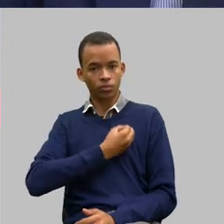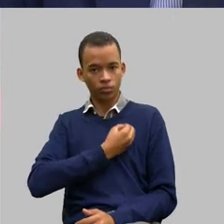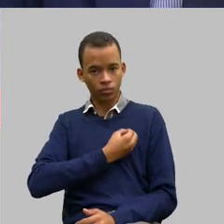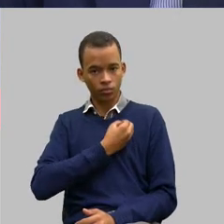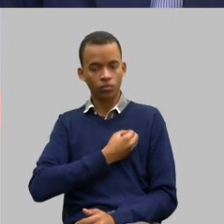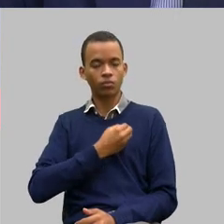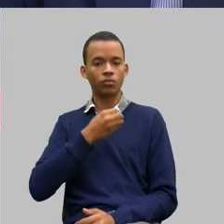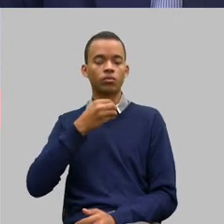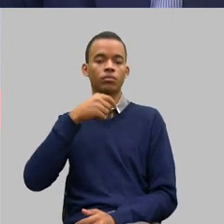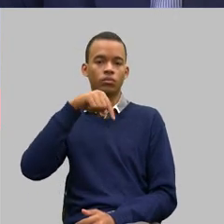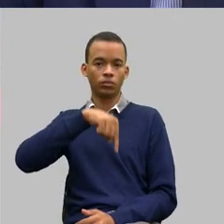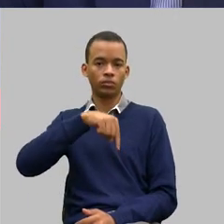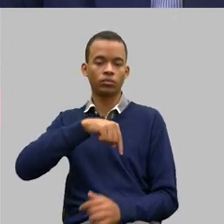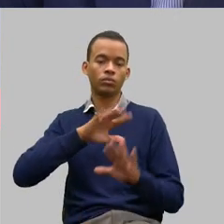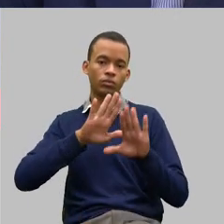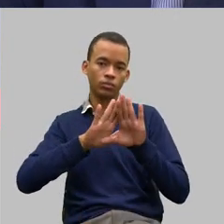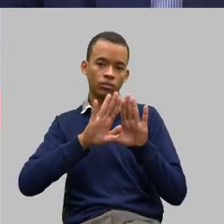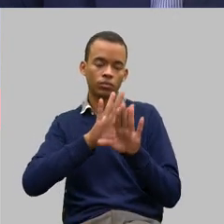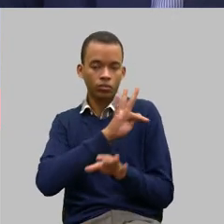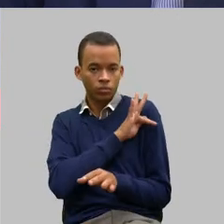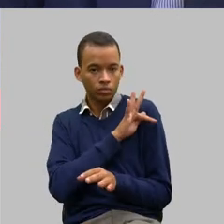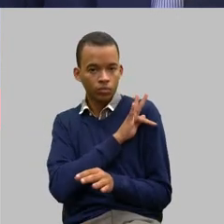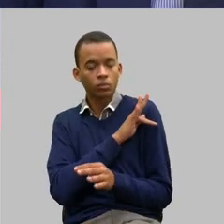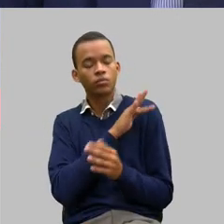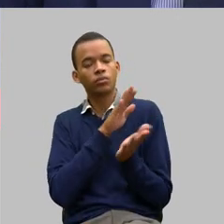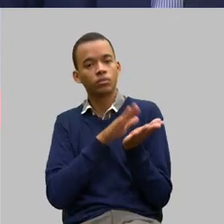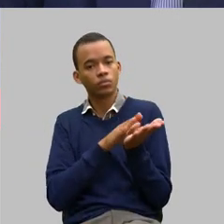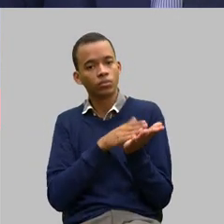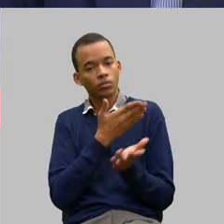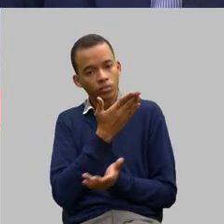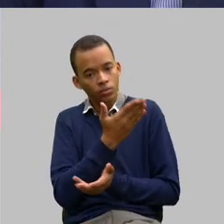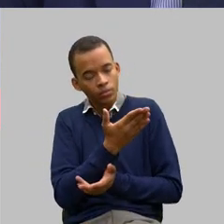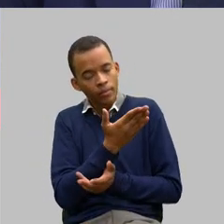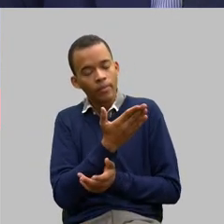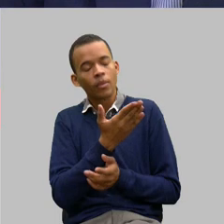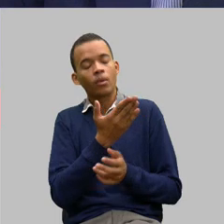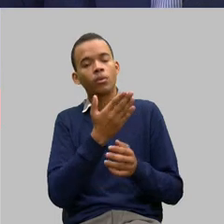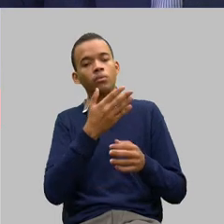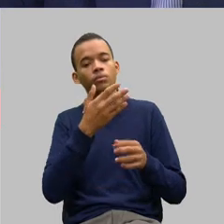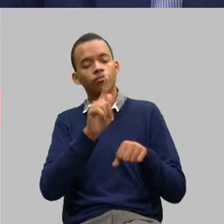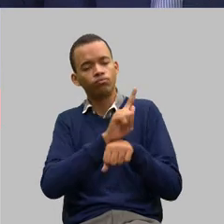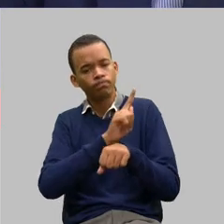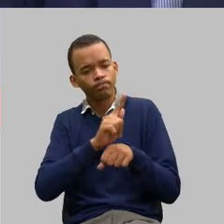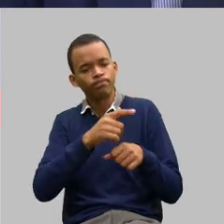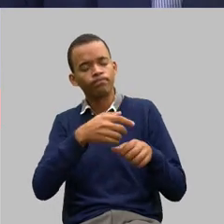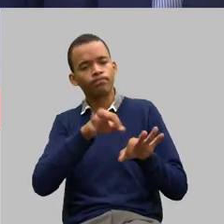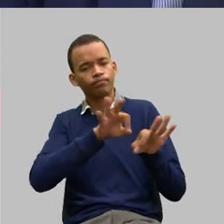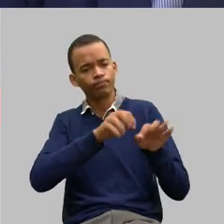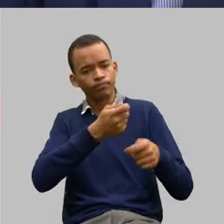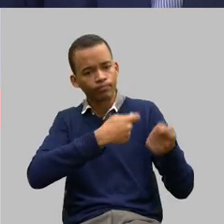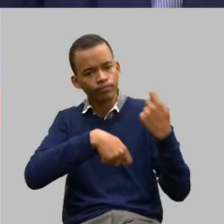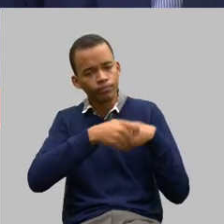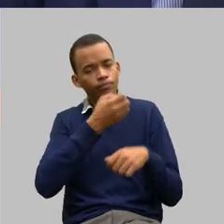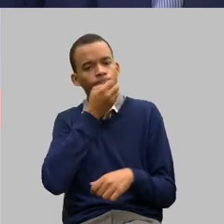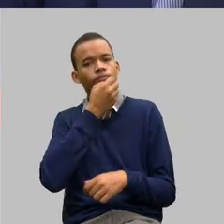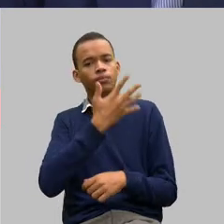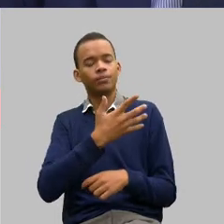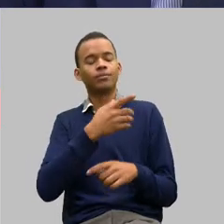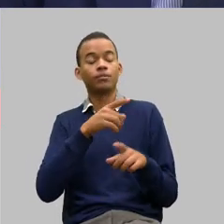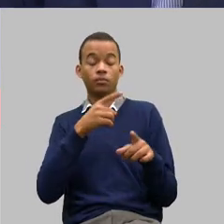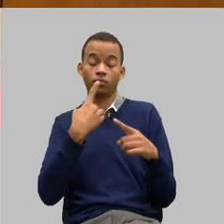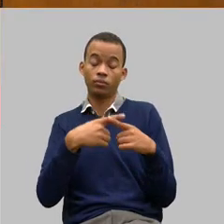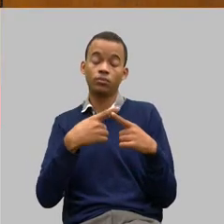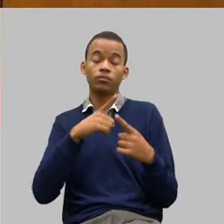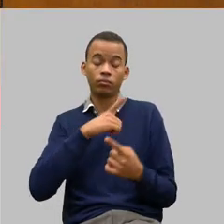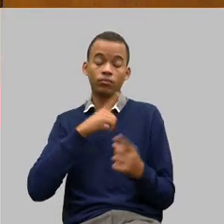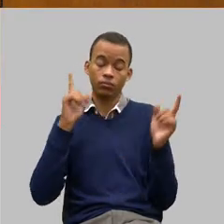eh eu tenho certeza que eh o desafio de estar à frente desta secretaria ele é enorme em qualquer